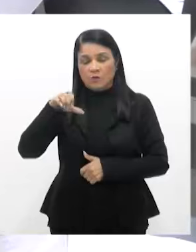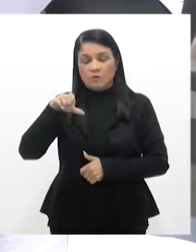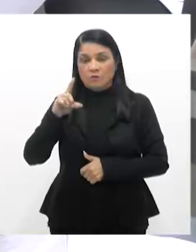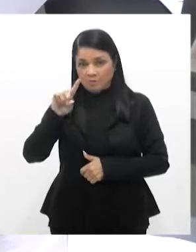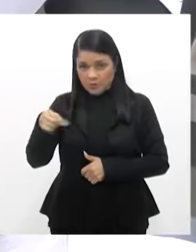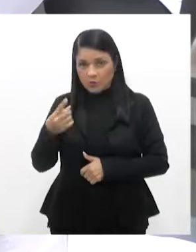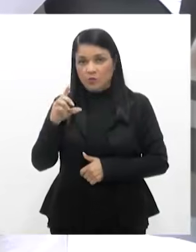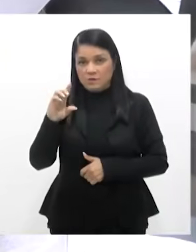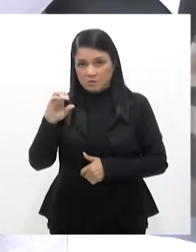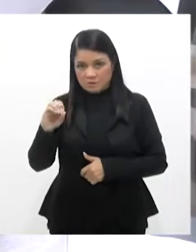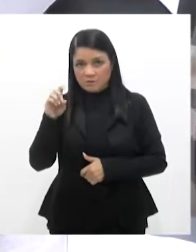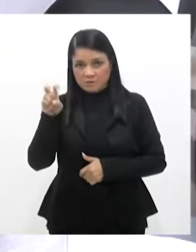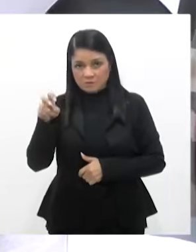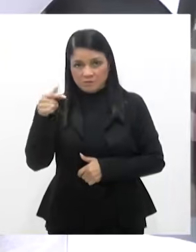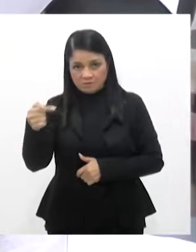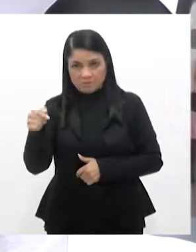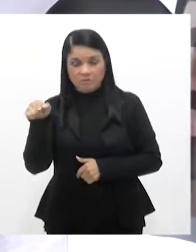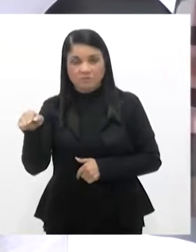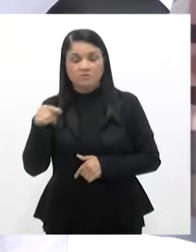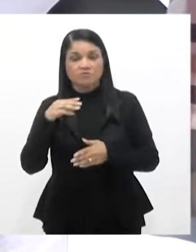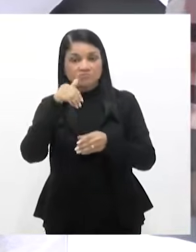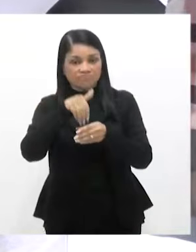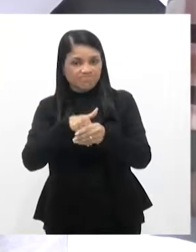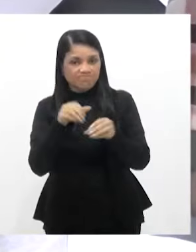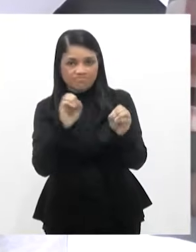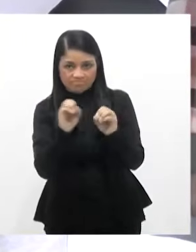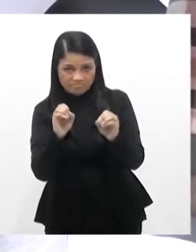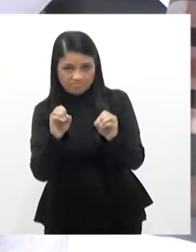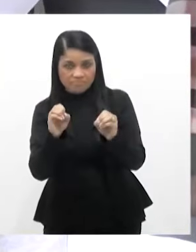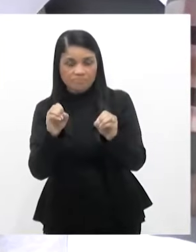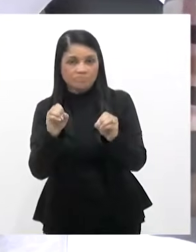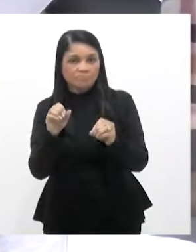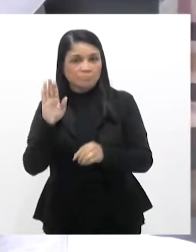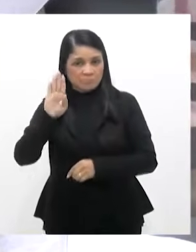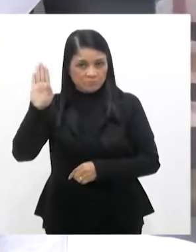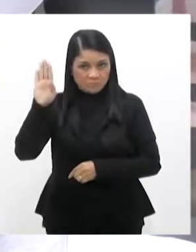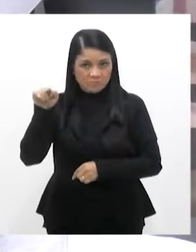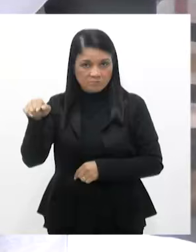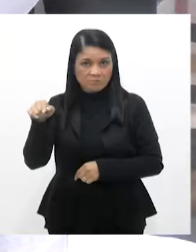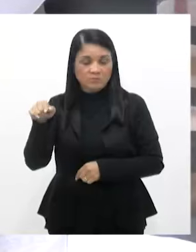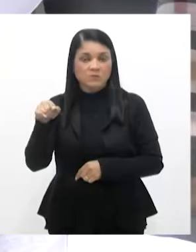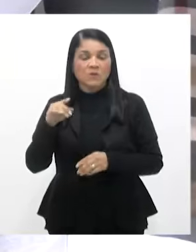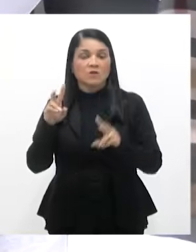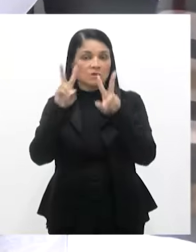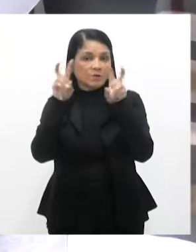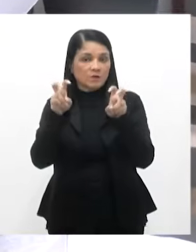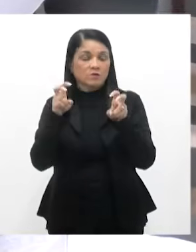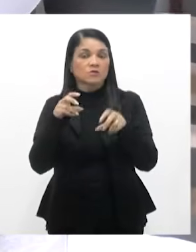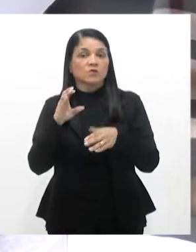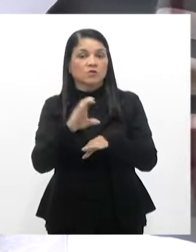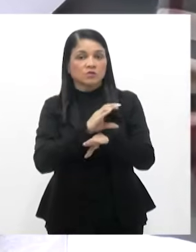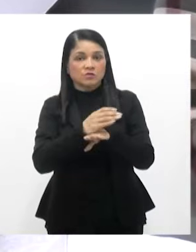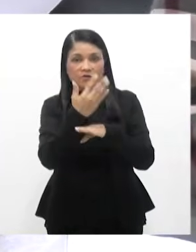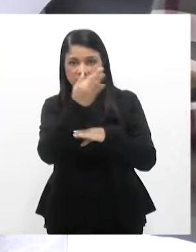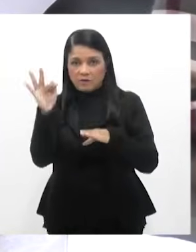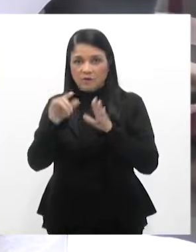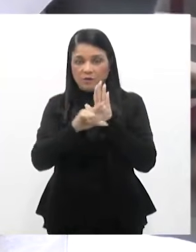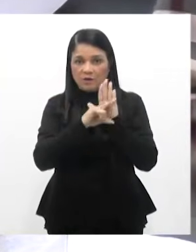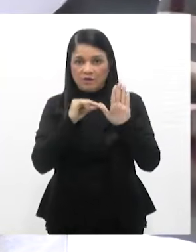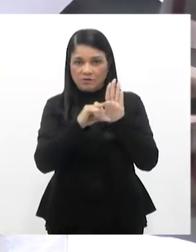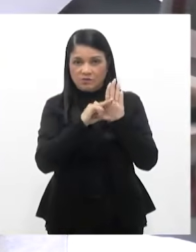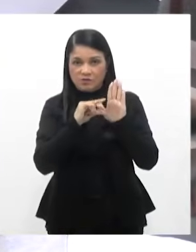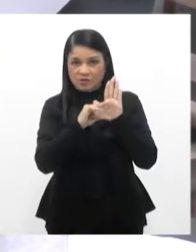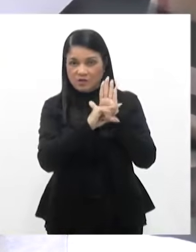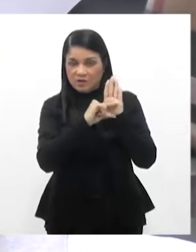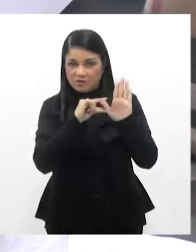condições de elegibilidade, entre parênteses, Constituição Federal, artigo 4º,